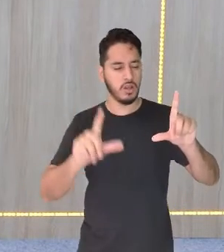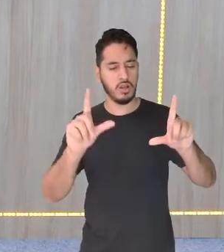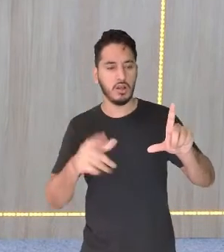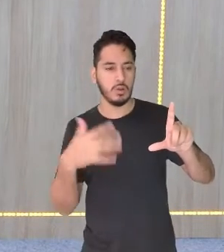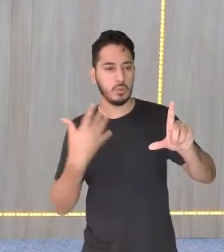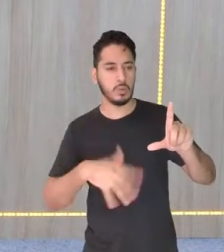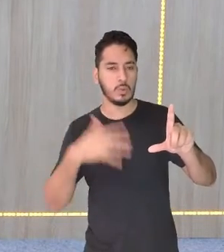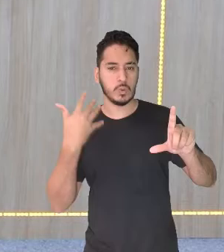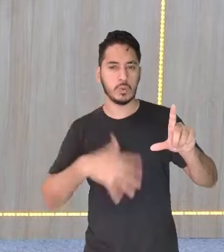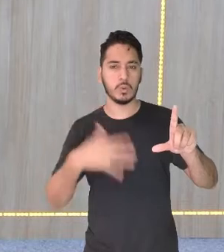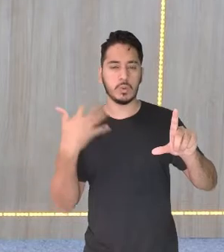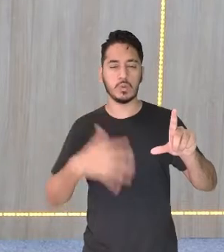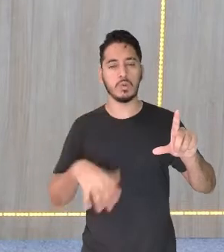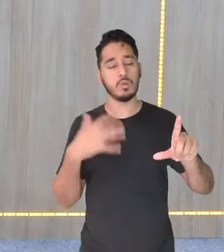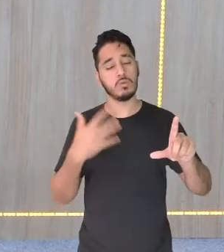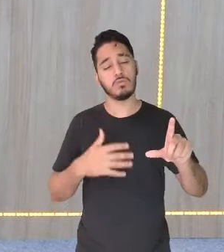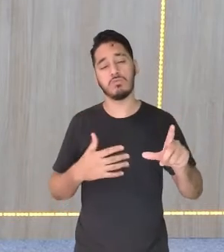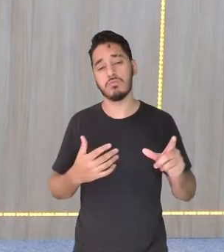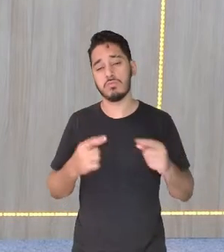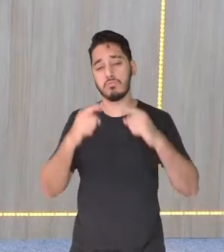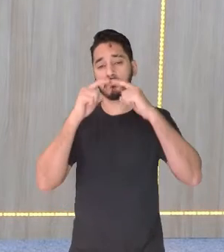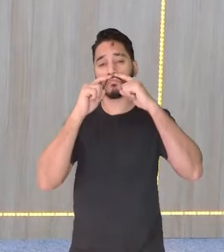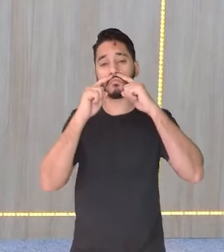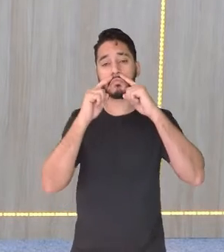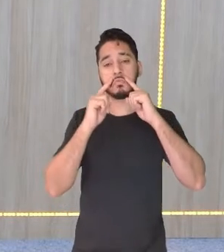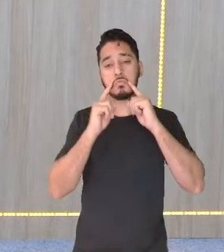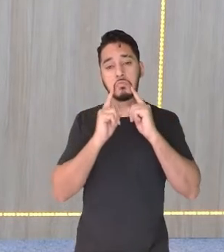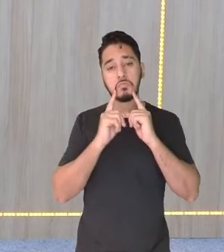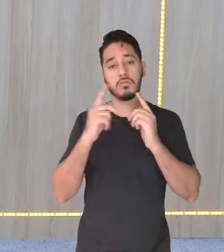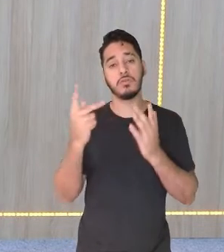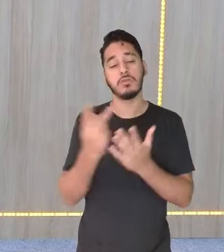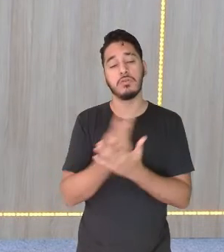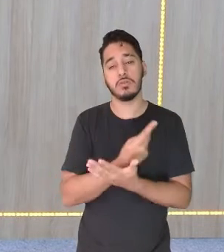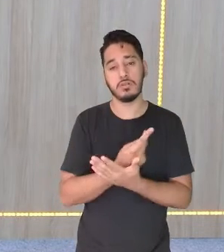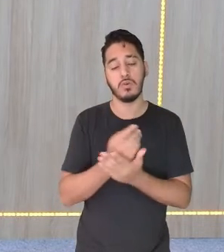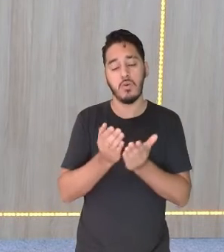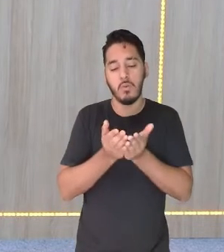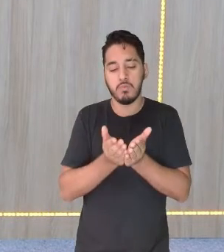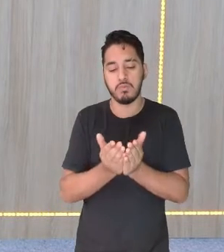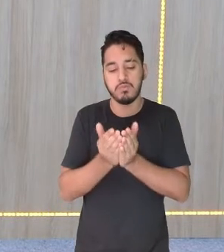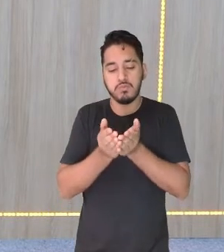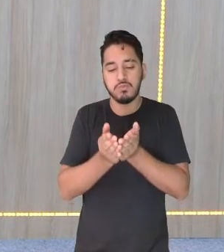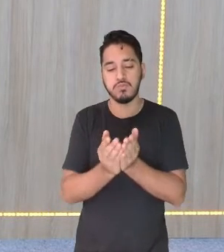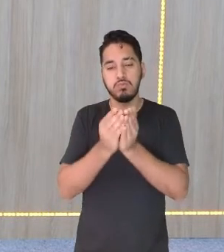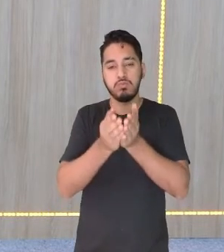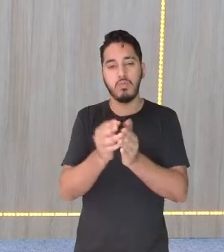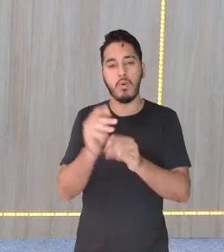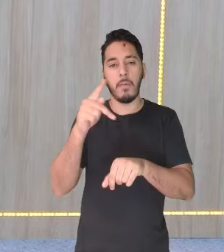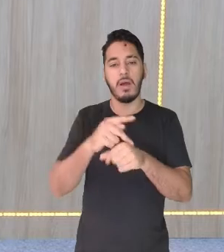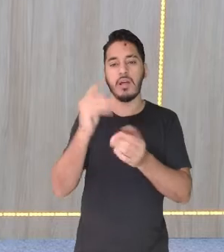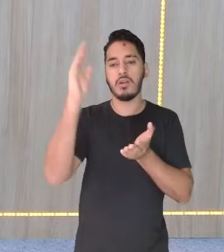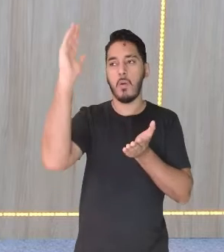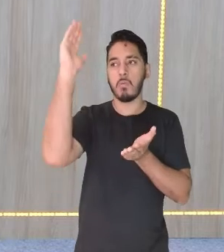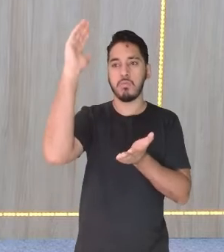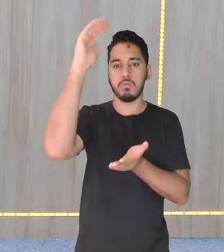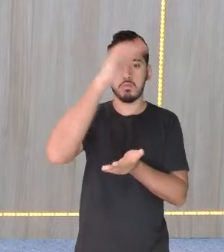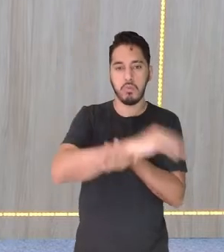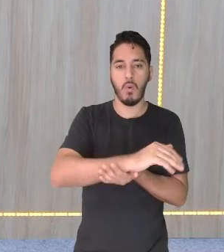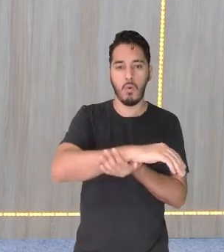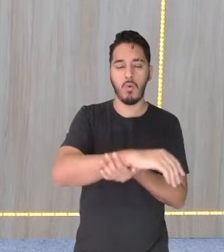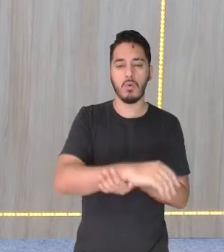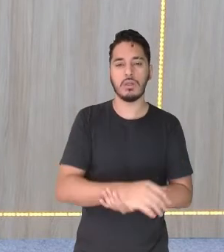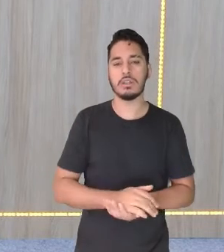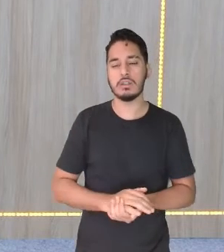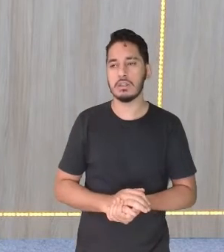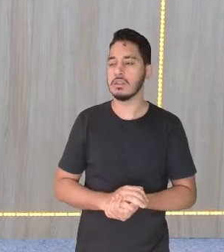né? Aquele trágico acidente que ocorreu com umas lanchas que estavam visitando aí essa região do Quênia. Mas aí você